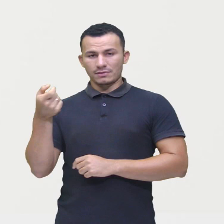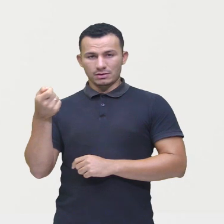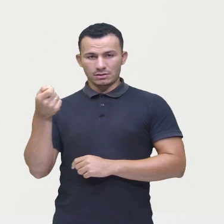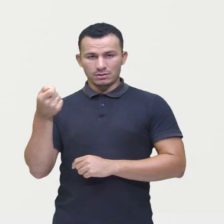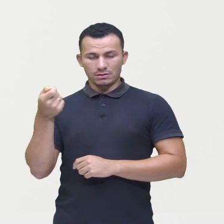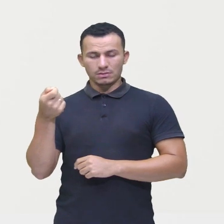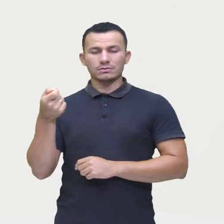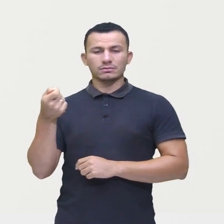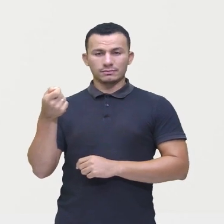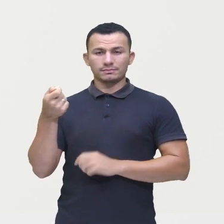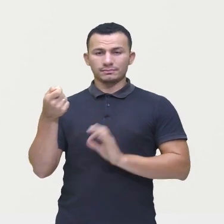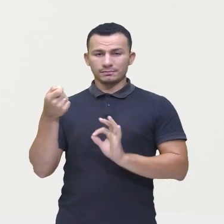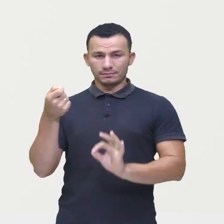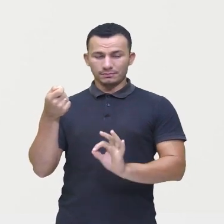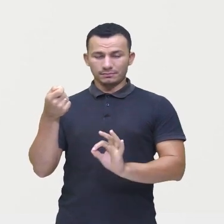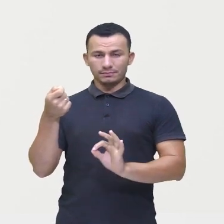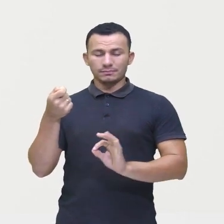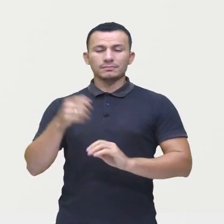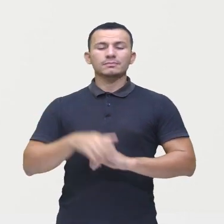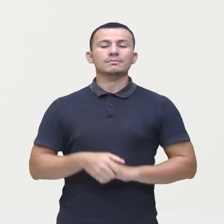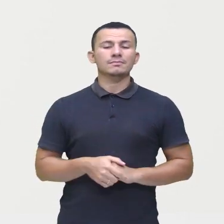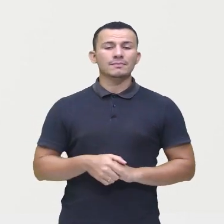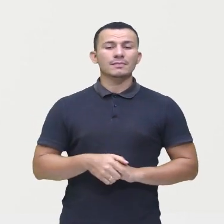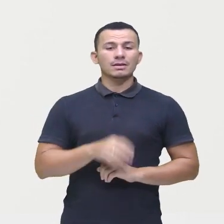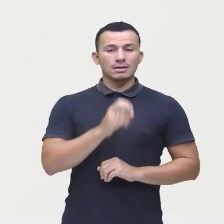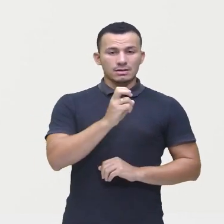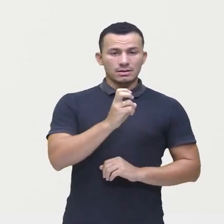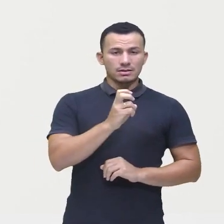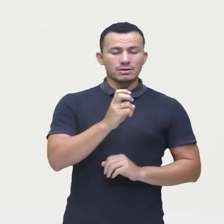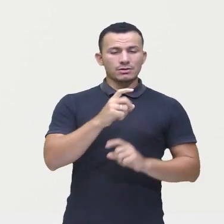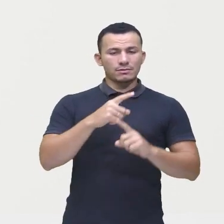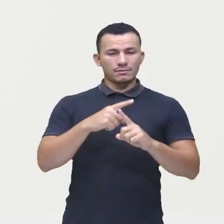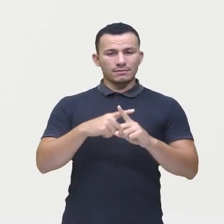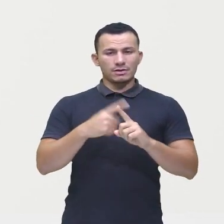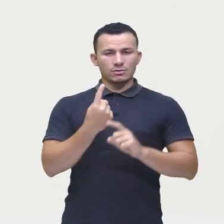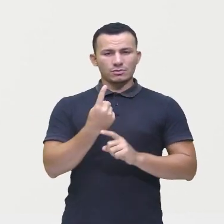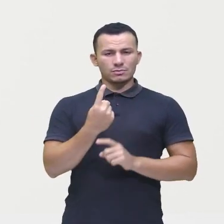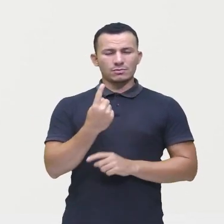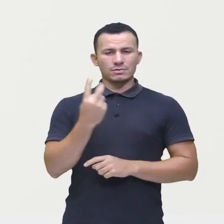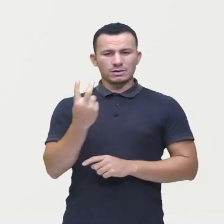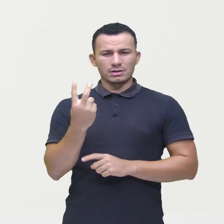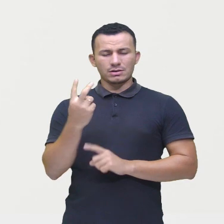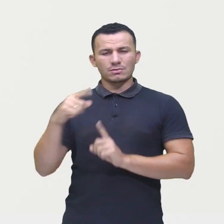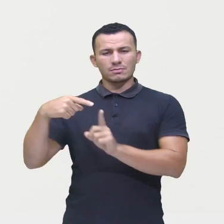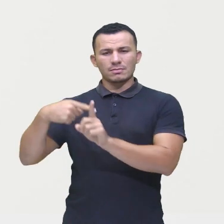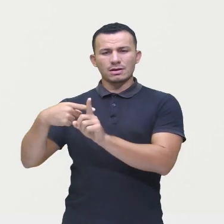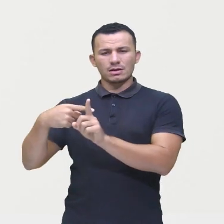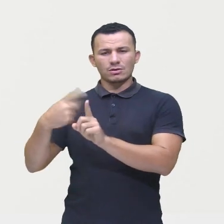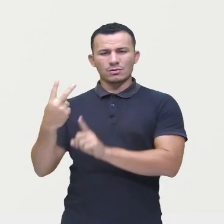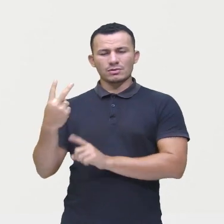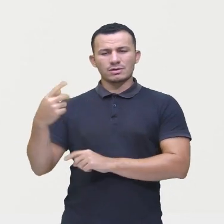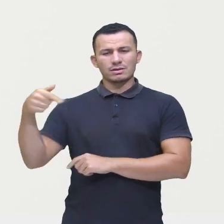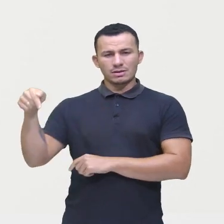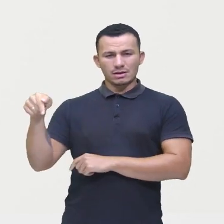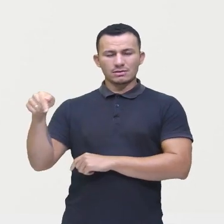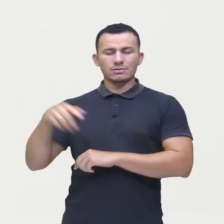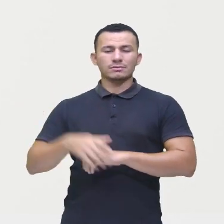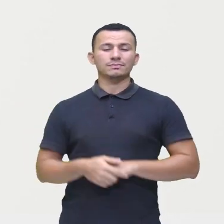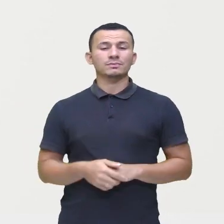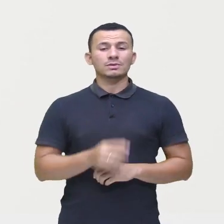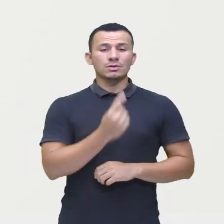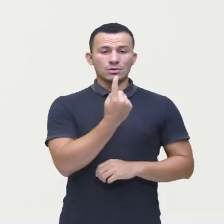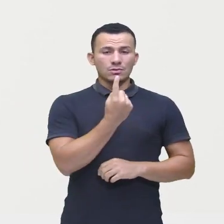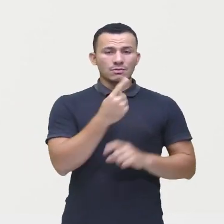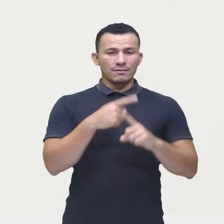vezes 4, 20. Sobe 2. 5 vezes 1, 5, com mais 2, 7. 1 vezes 4, 4.